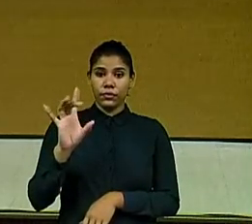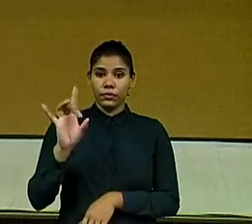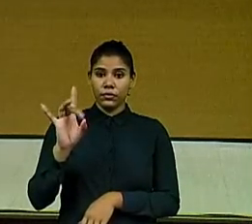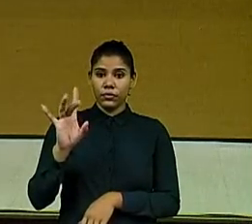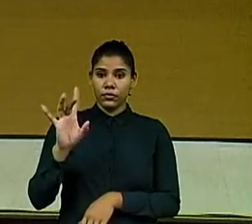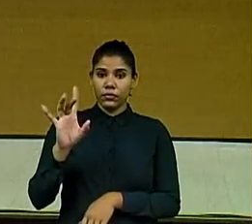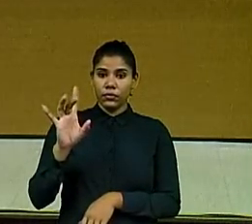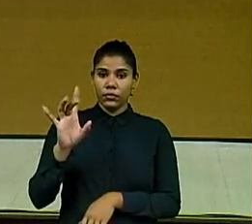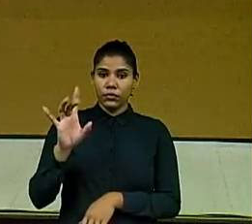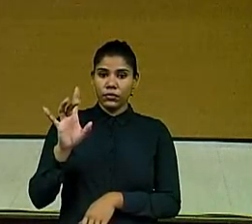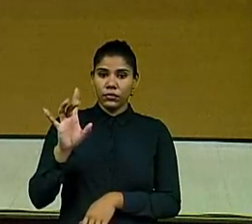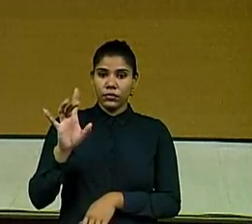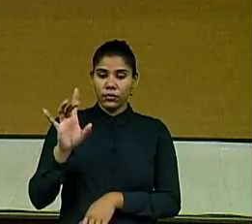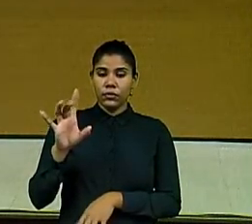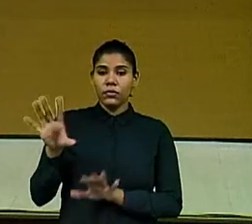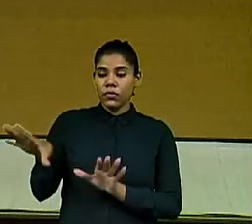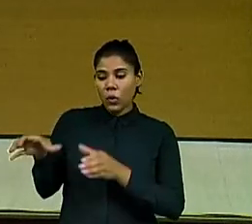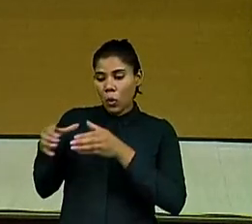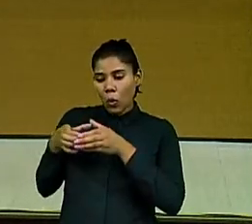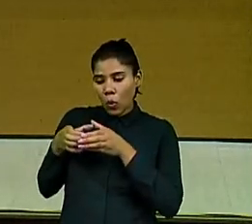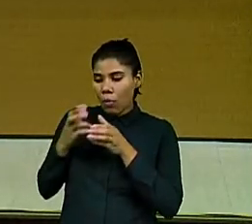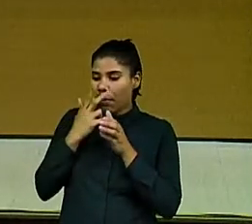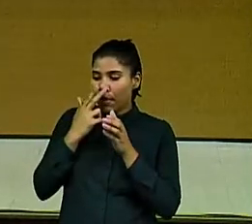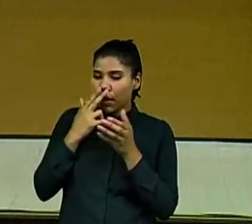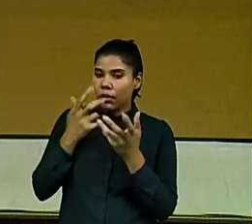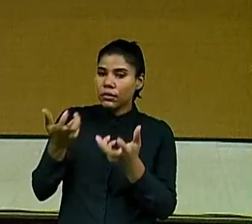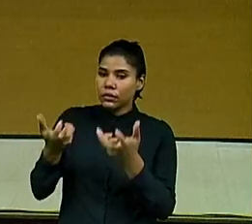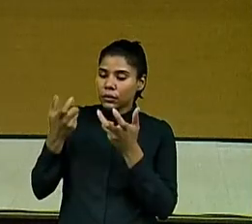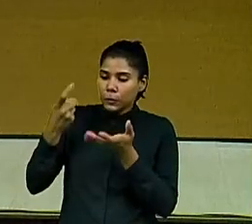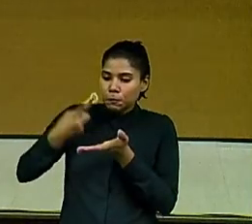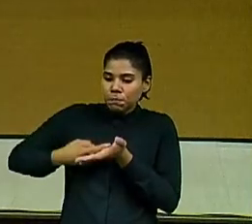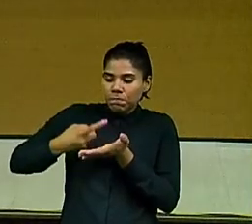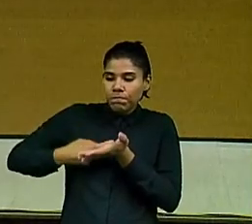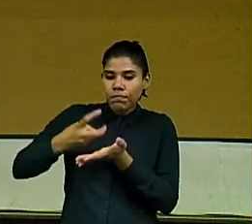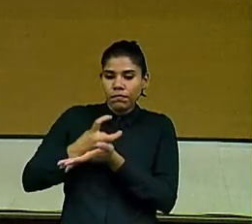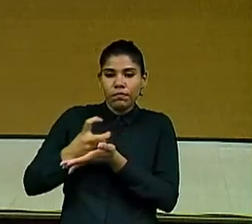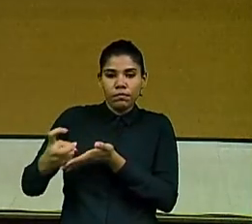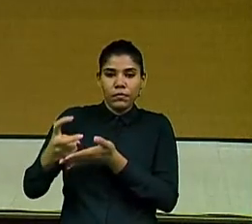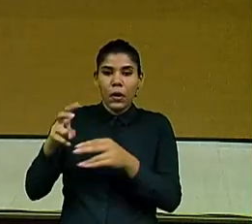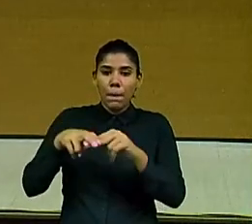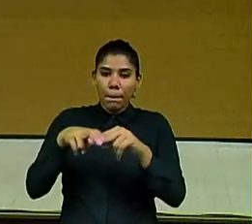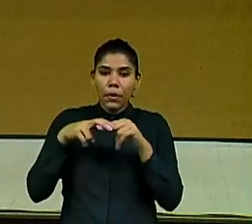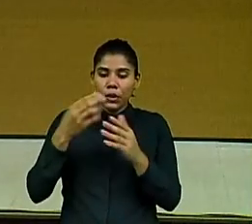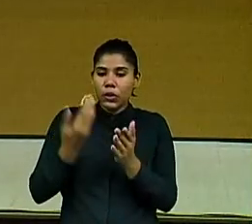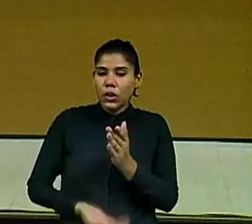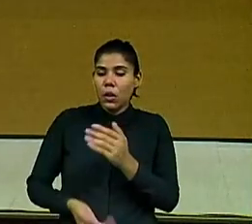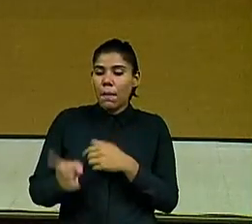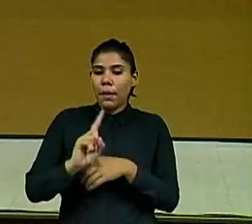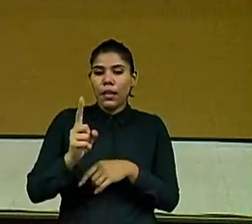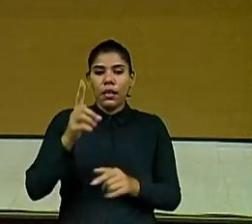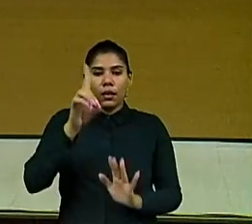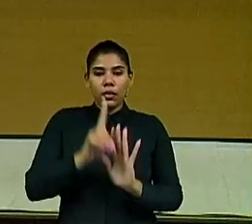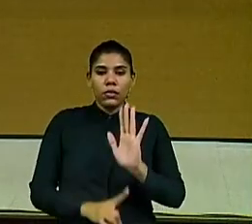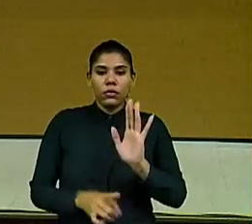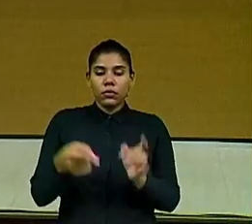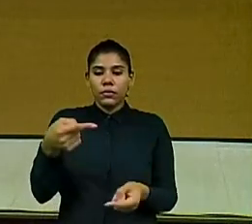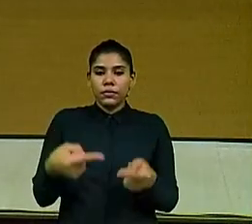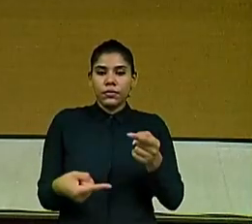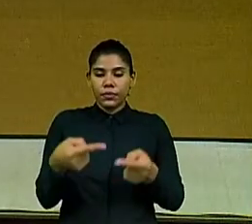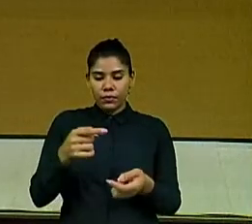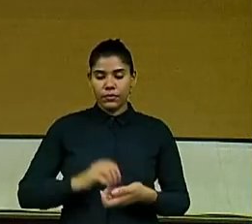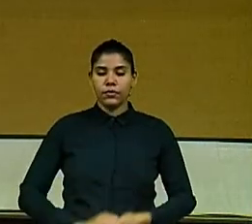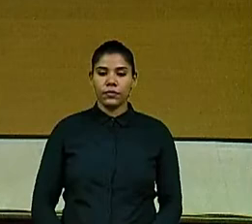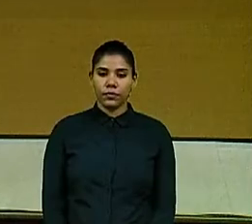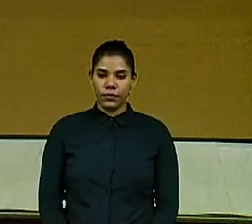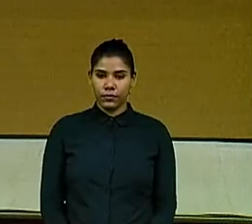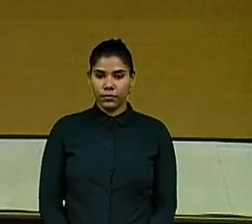políticos de uma determinada né galera do congresso e apoiado né Por uma